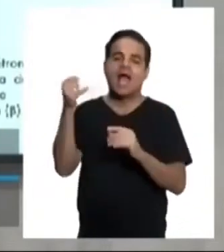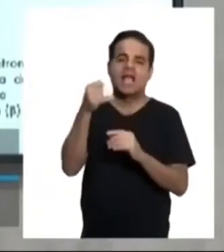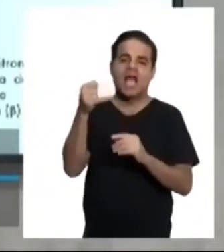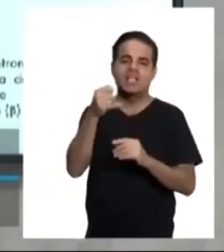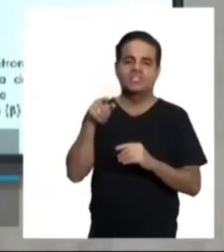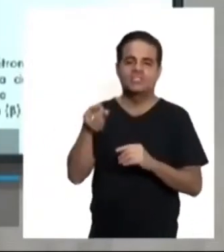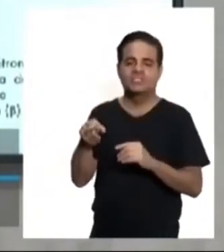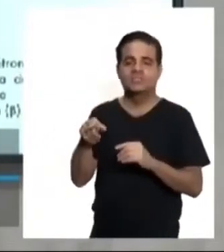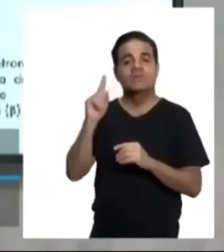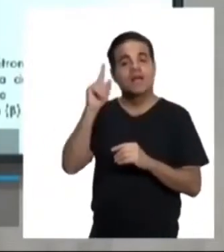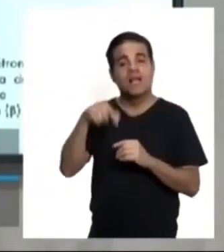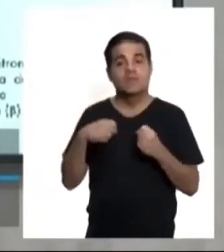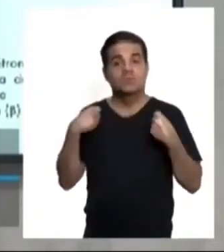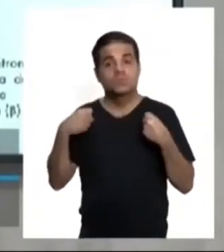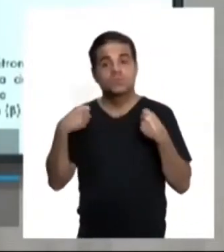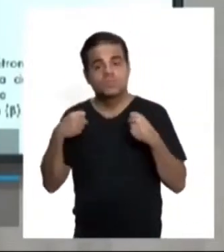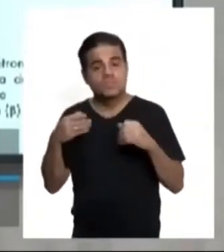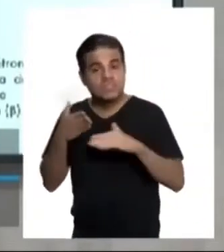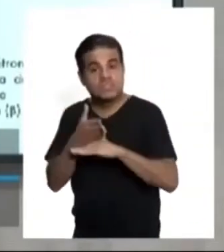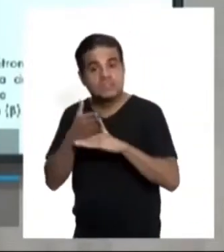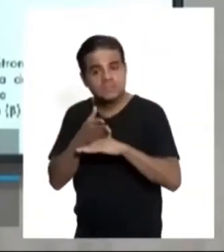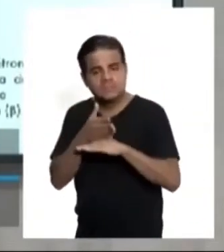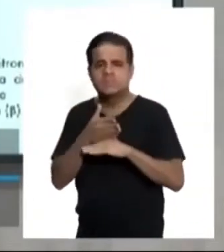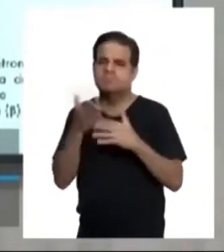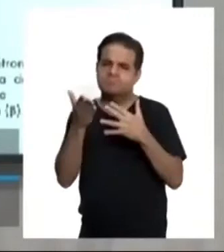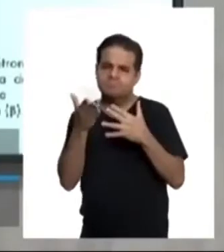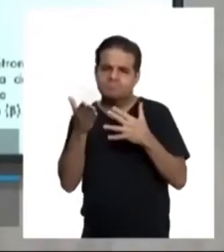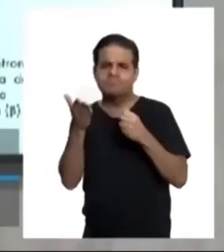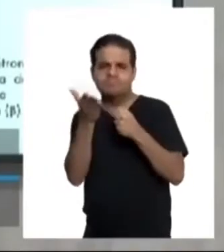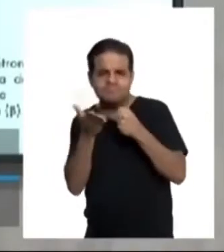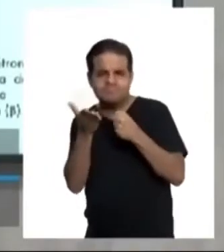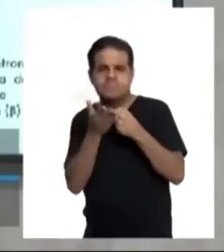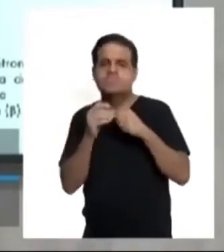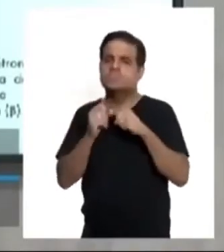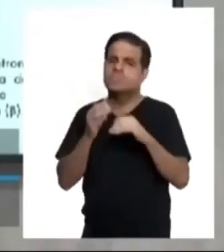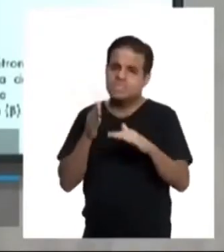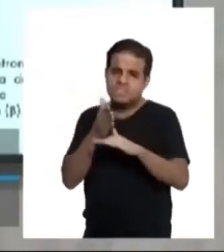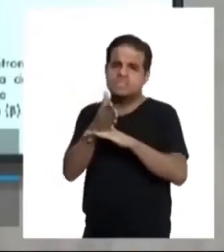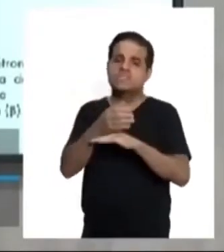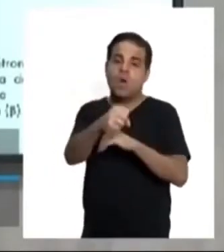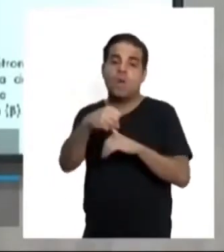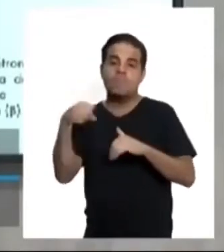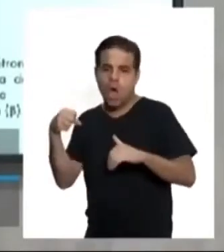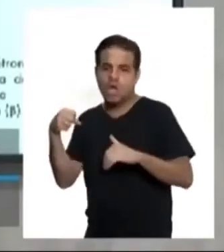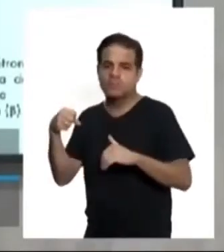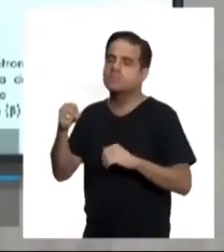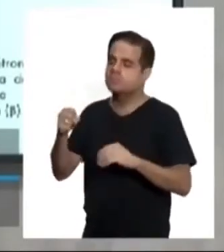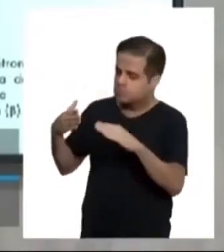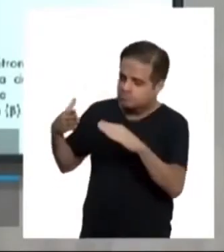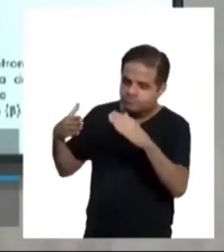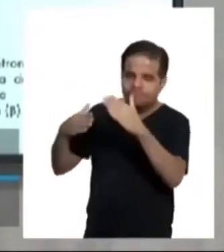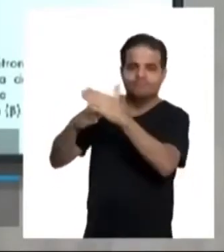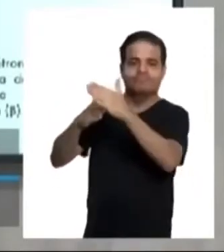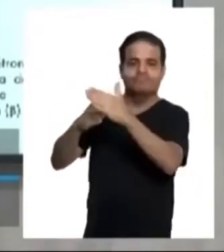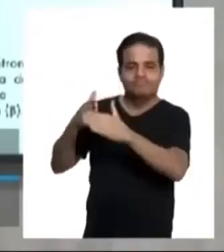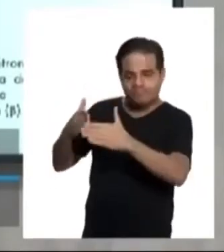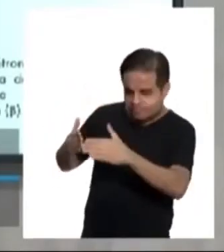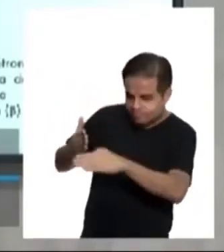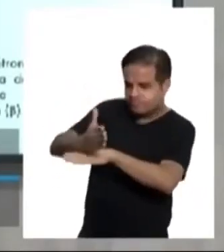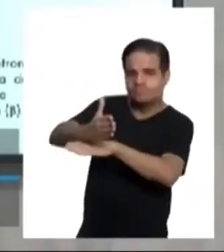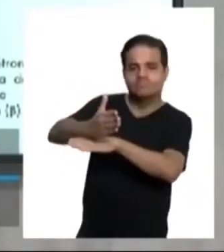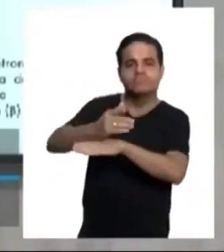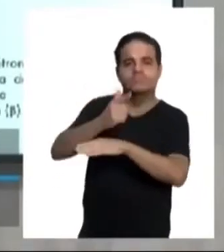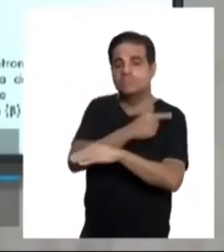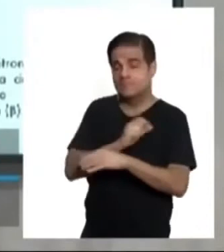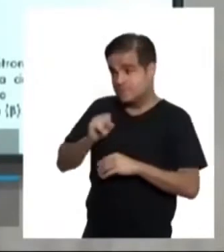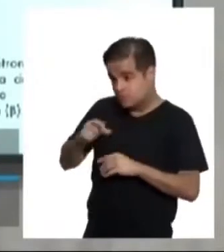é uma partícula de poder de penetração médio, ela pode atravessar talvez uma porta, né? Então, se eu tenho um elemento radioativo aqui do